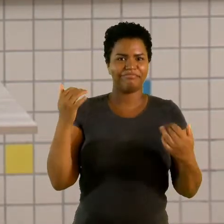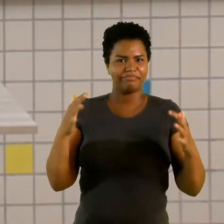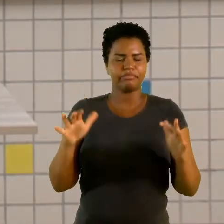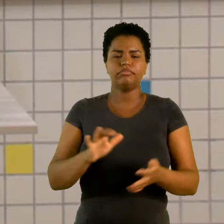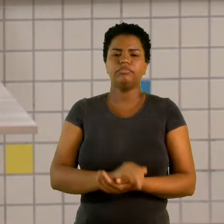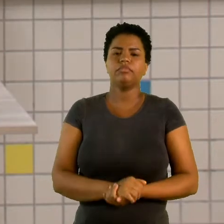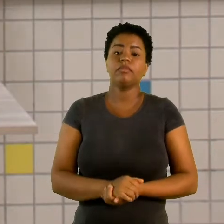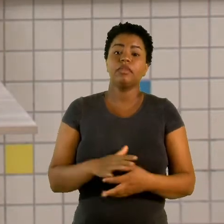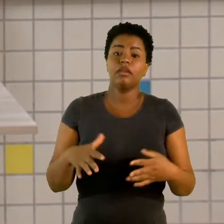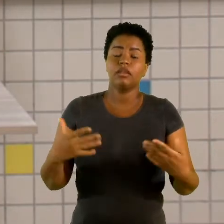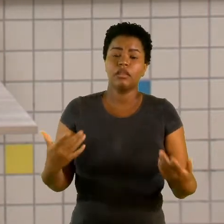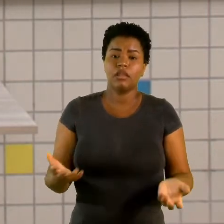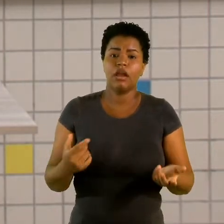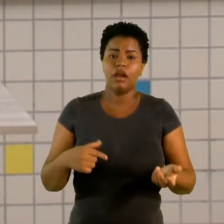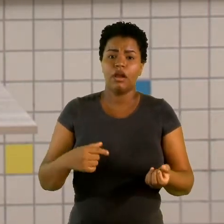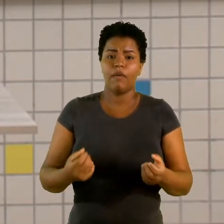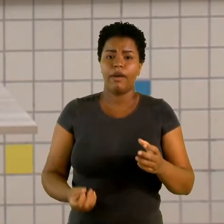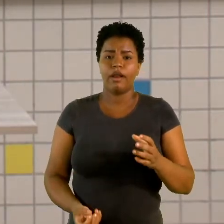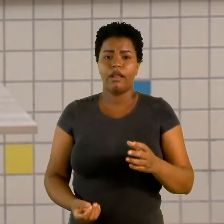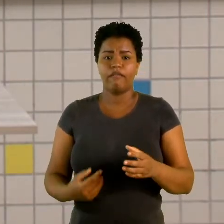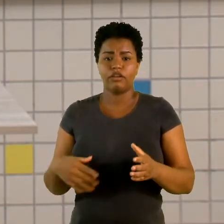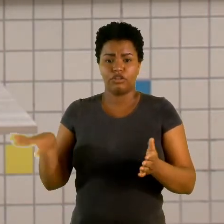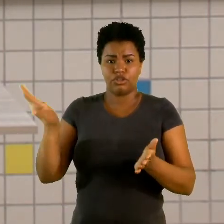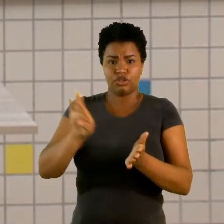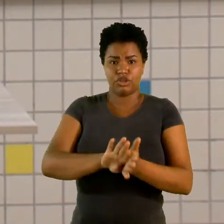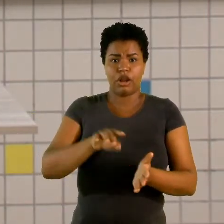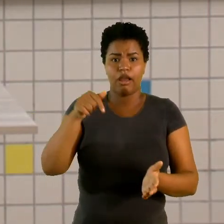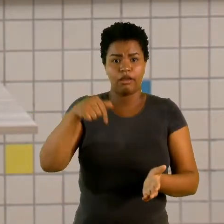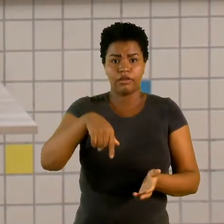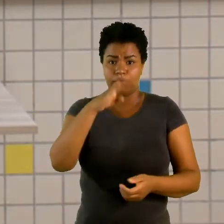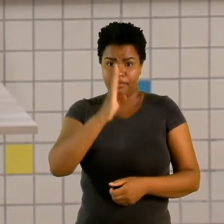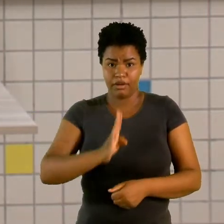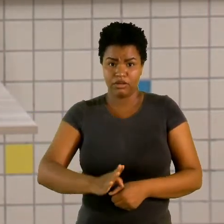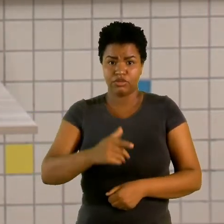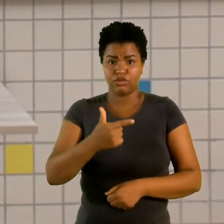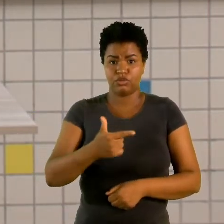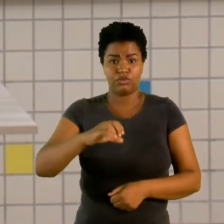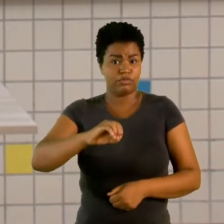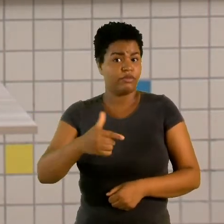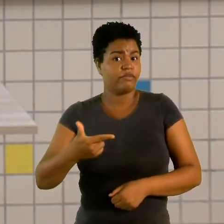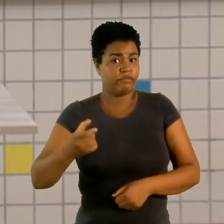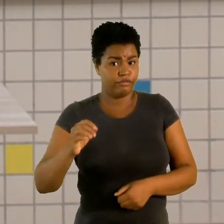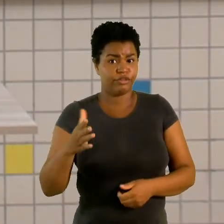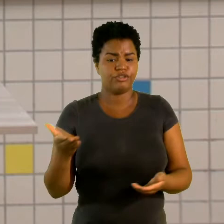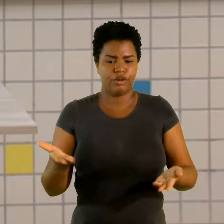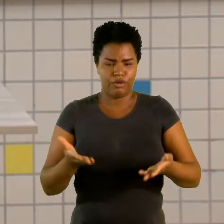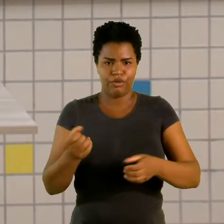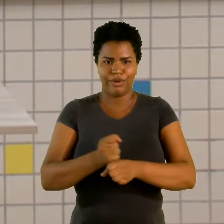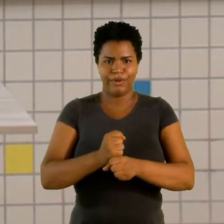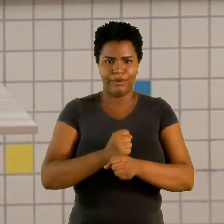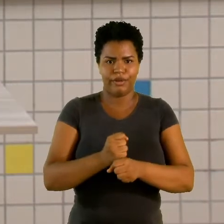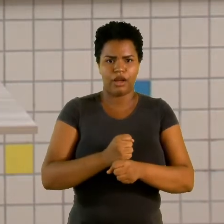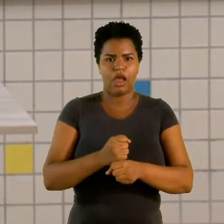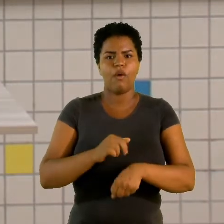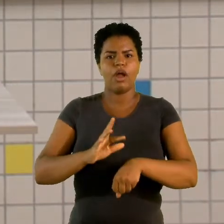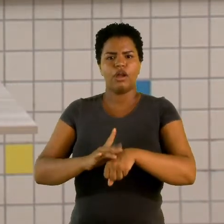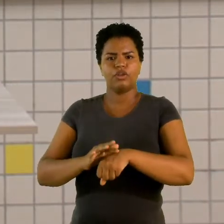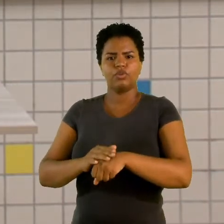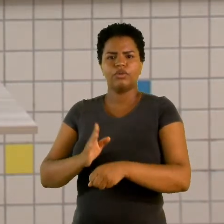aparecimento aqui no Brasil, já no ano de 2020, né? O ano que nós estamos. Mas a doença causada foi detectada